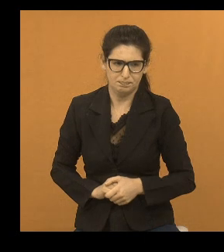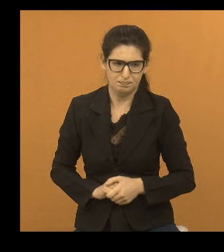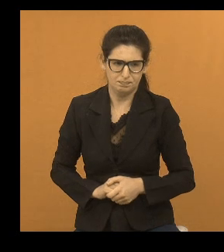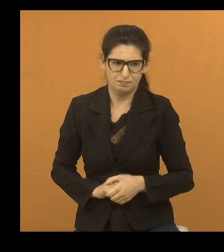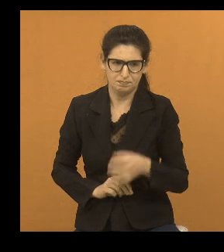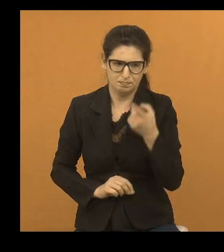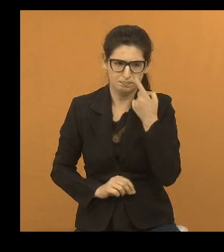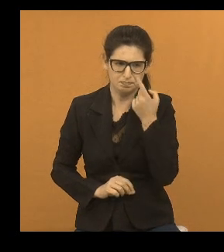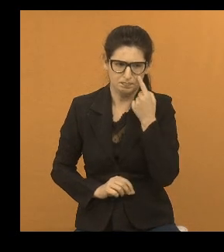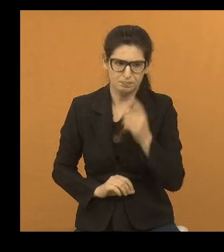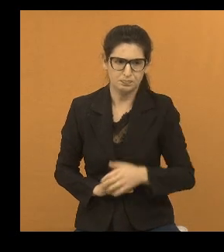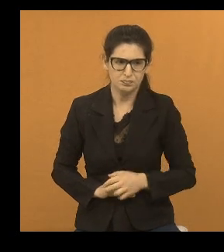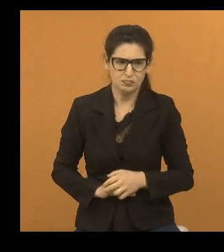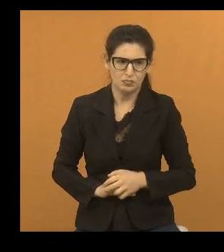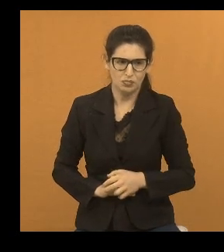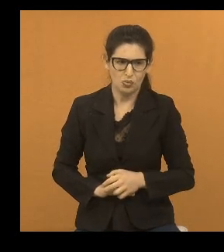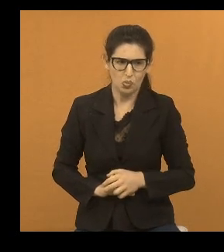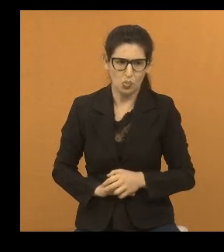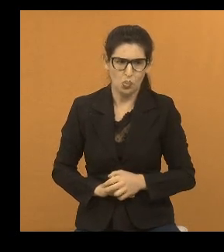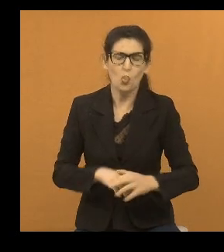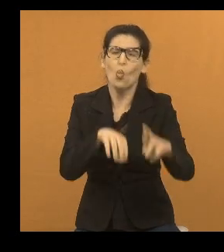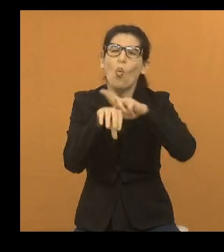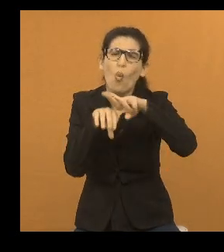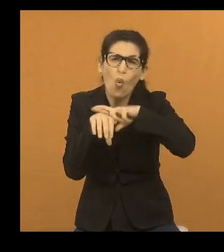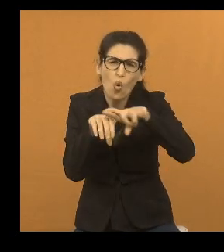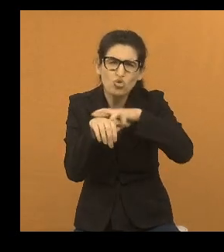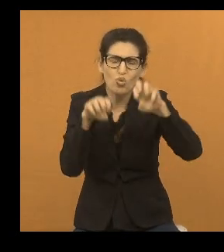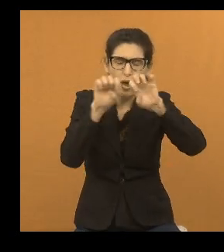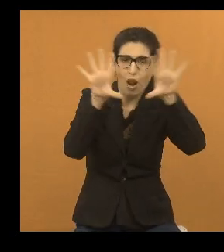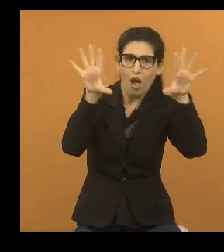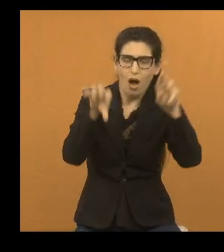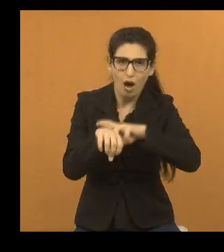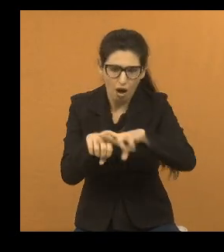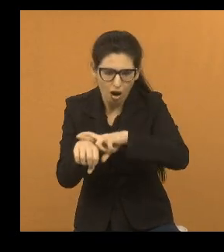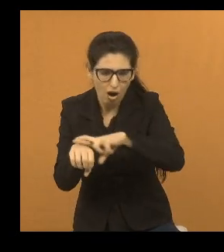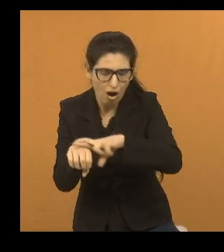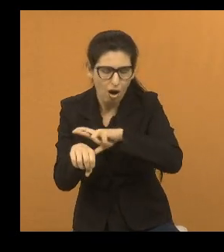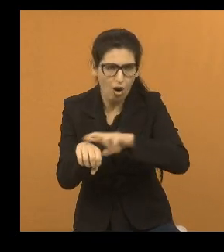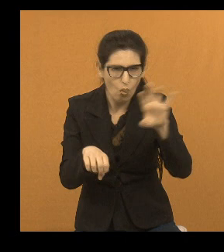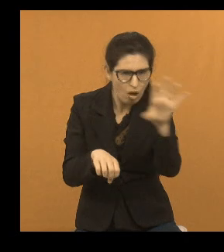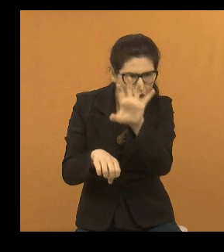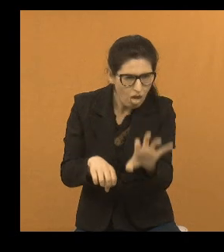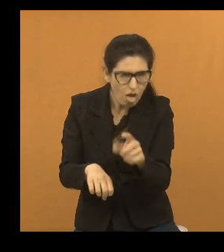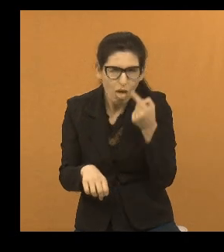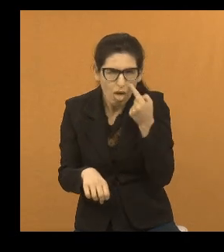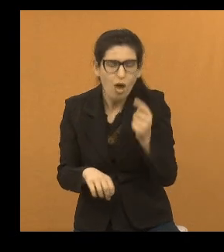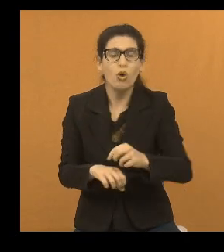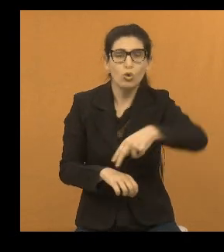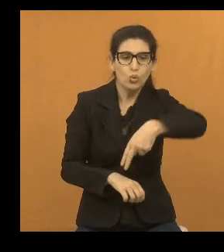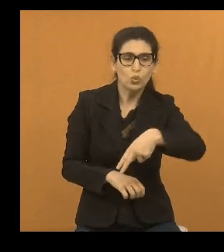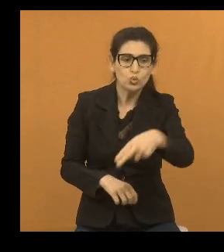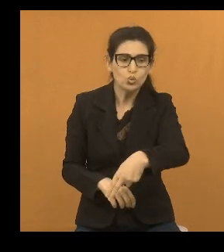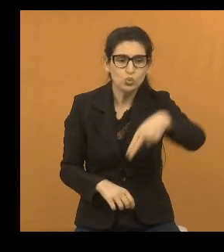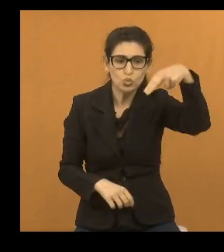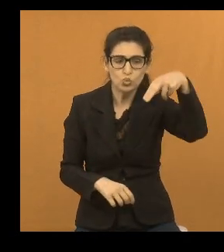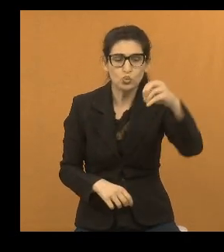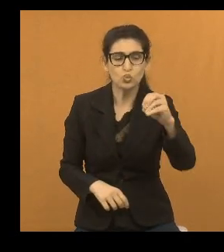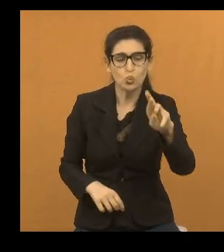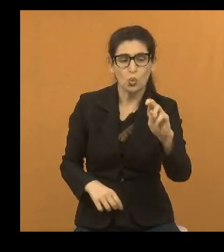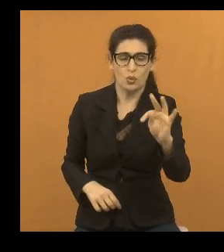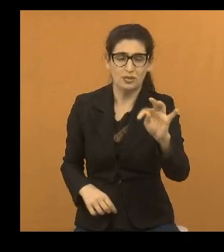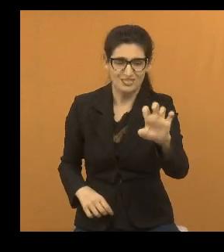acompanhar com esse roxo um pouco mais claro, na região noroeste. A região norte, o